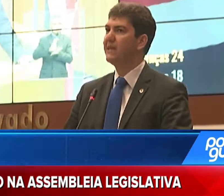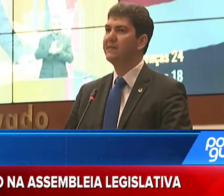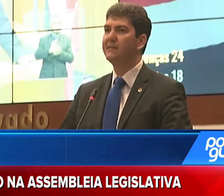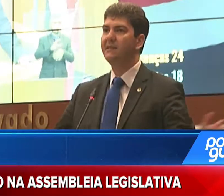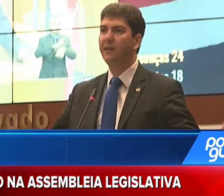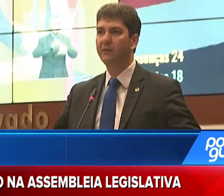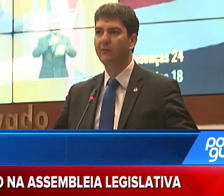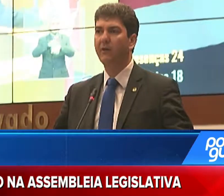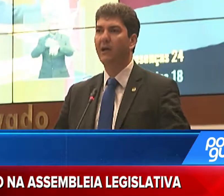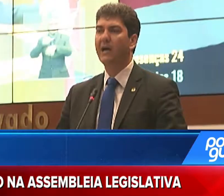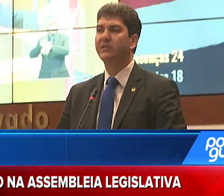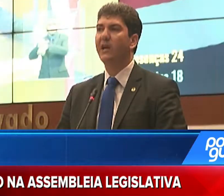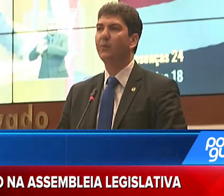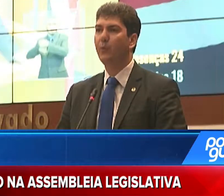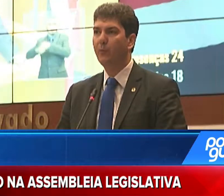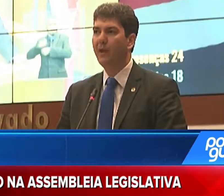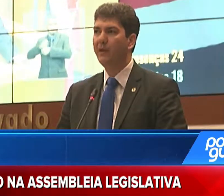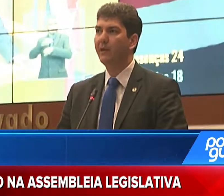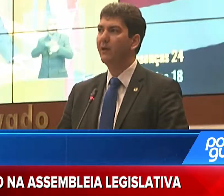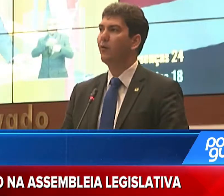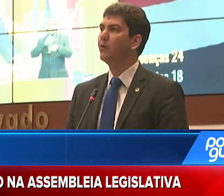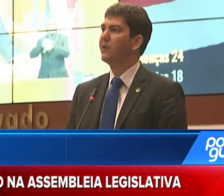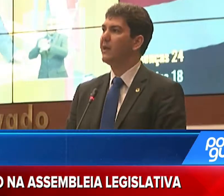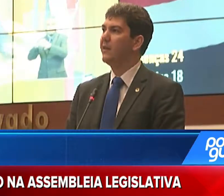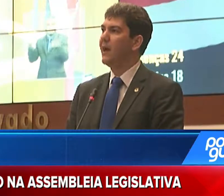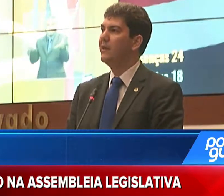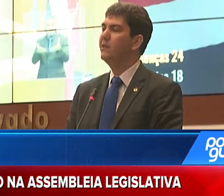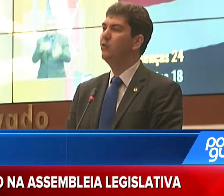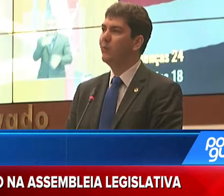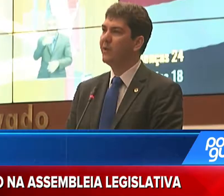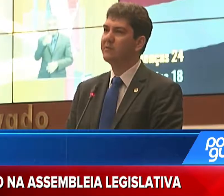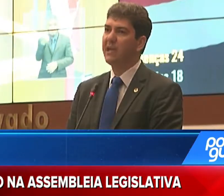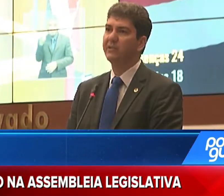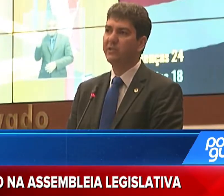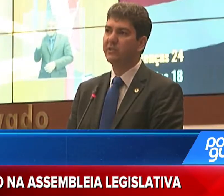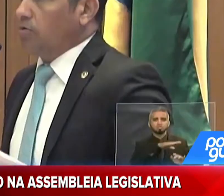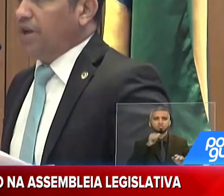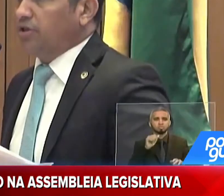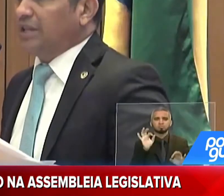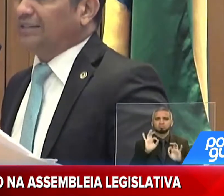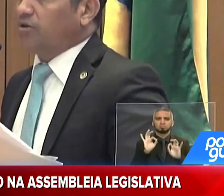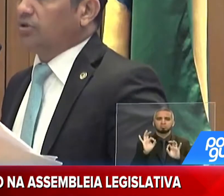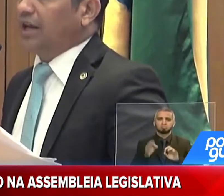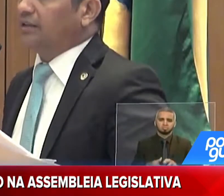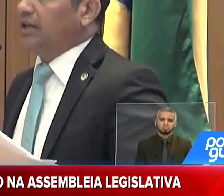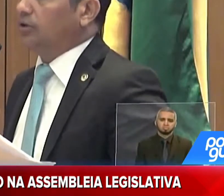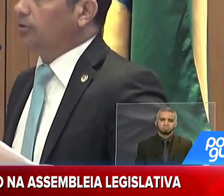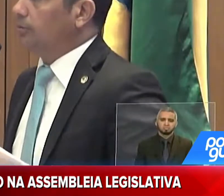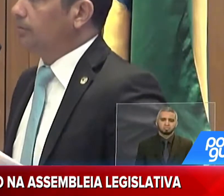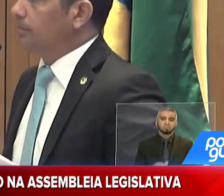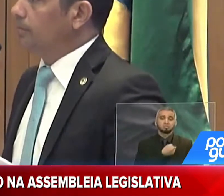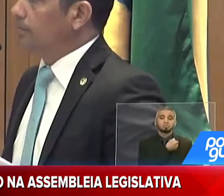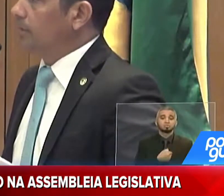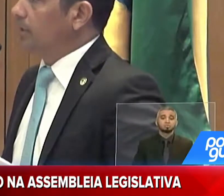PMN, falou a respeito da desvalorização das brincadeiras maranhenses. O governo do estado está